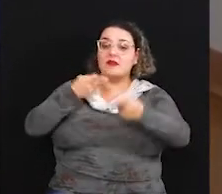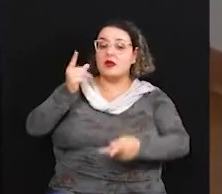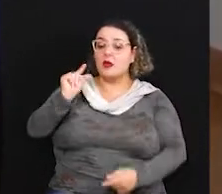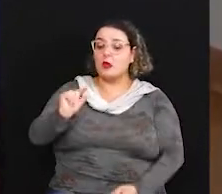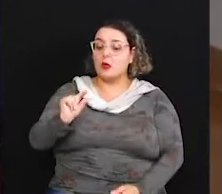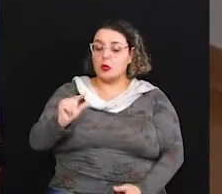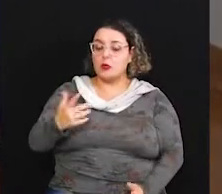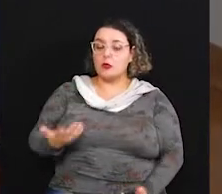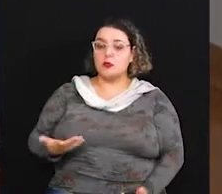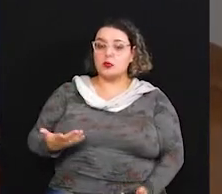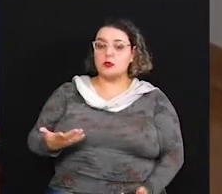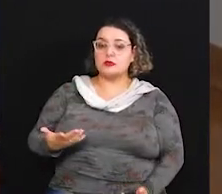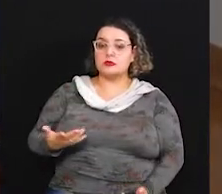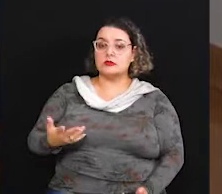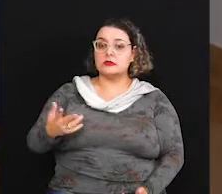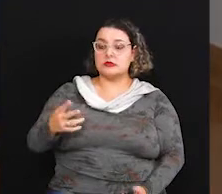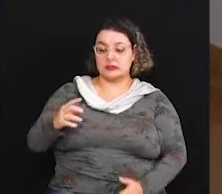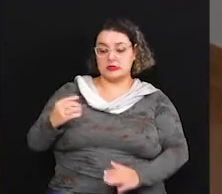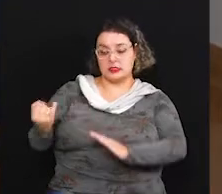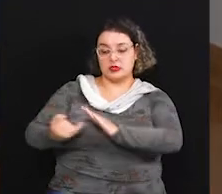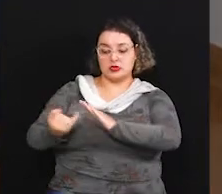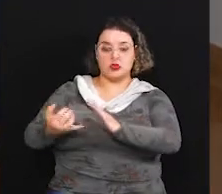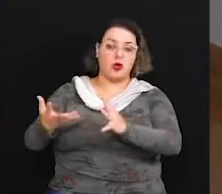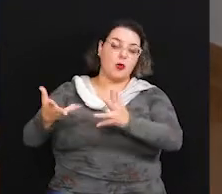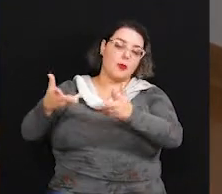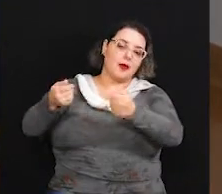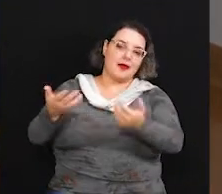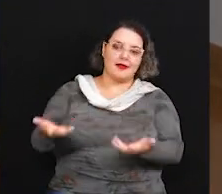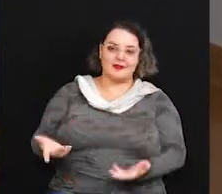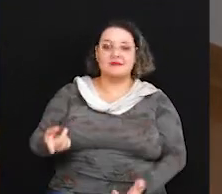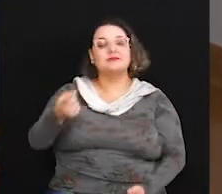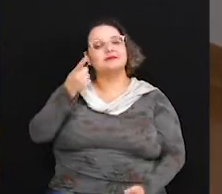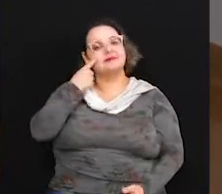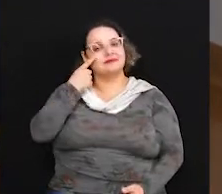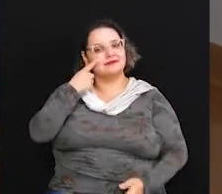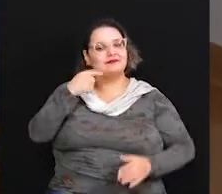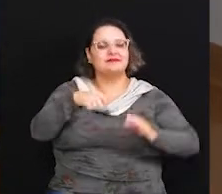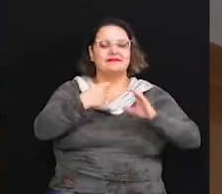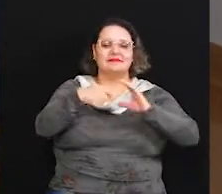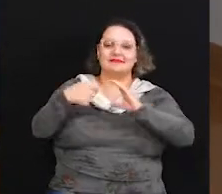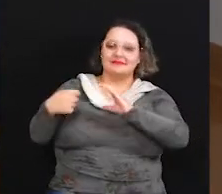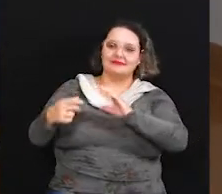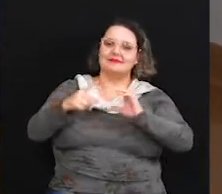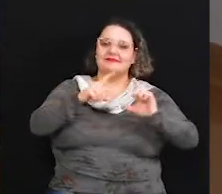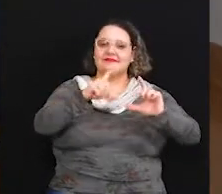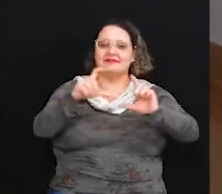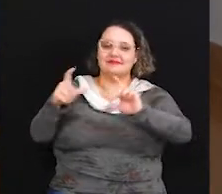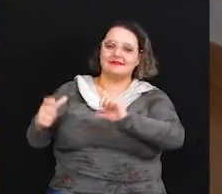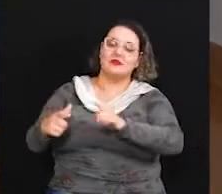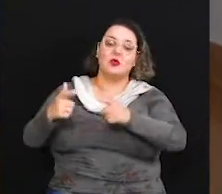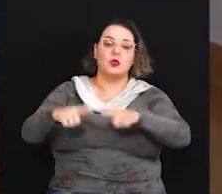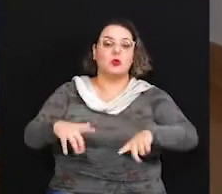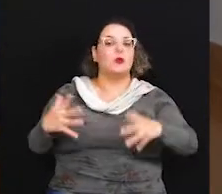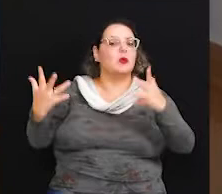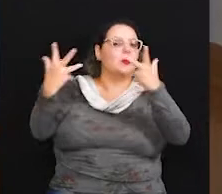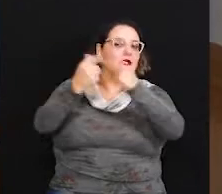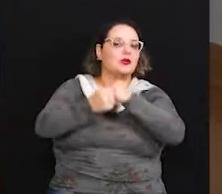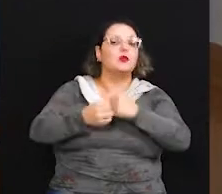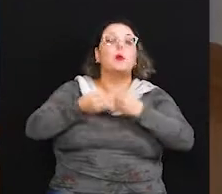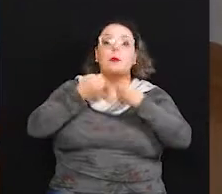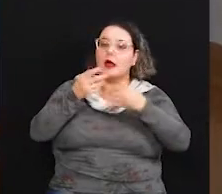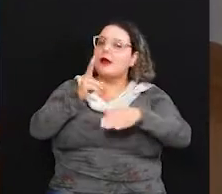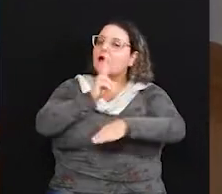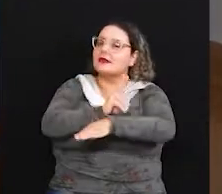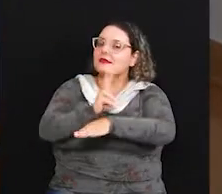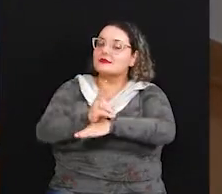sobre, aqui um pouco dessa instituição maravilhosa que vocês vão ver nas imagens. É um local lindo, muito bem cuidado, vocês